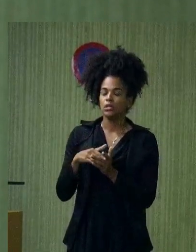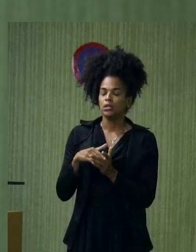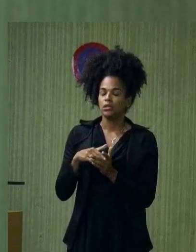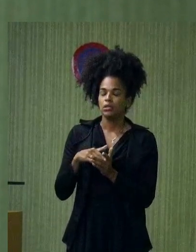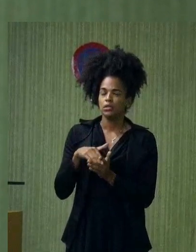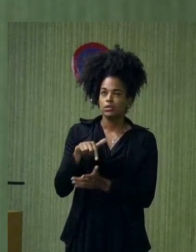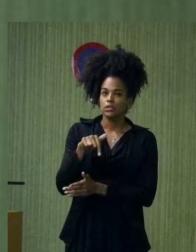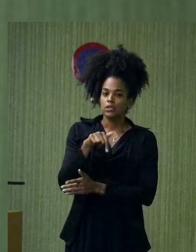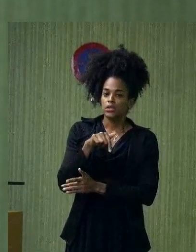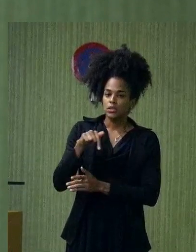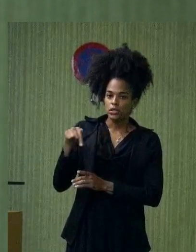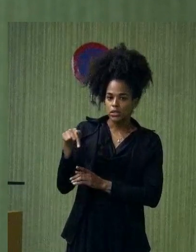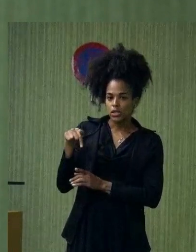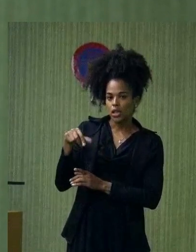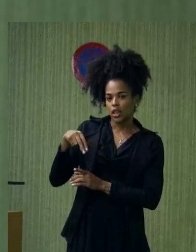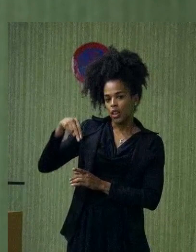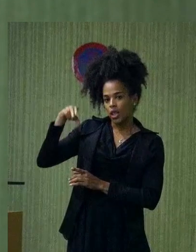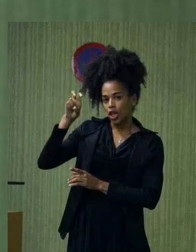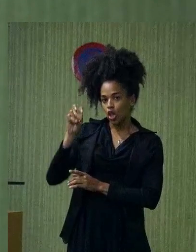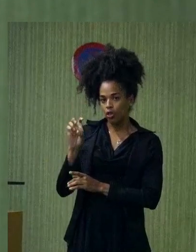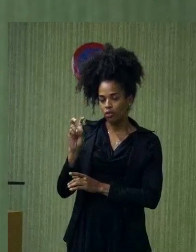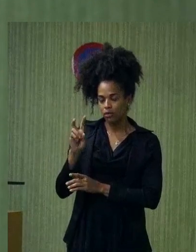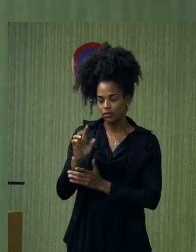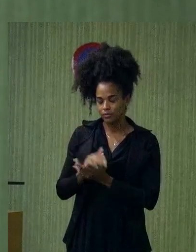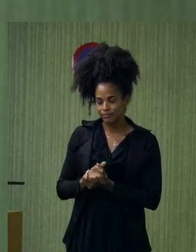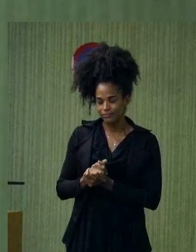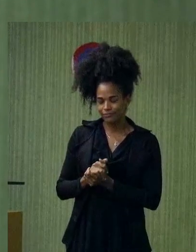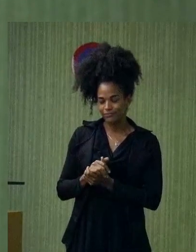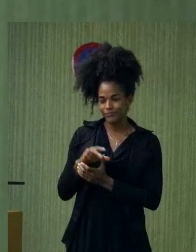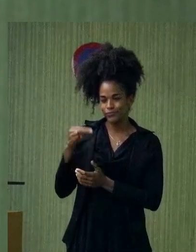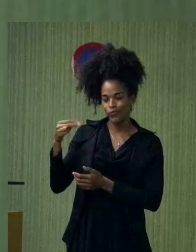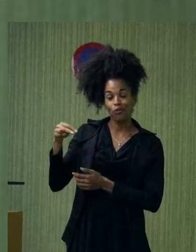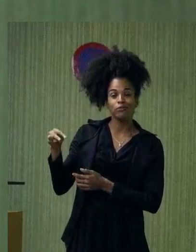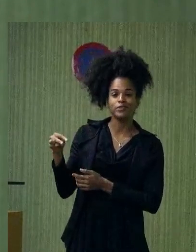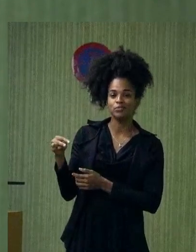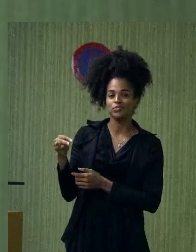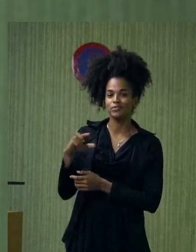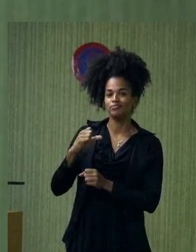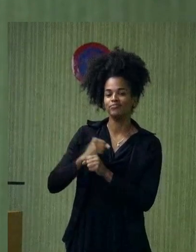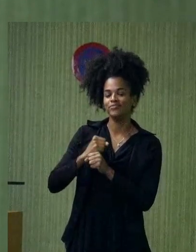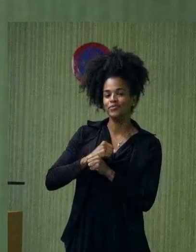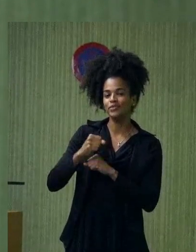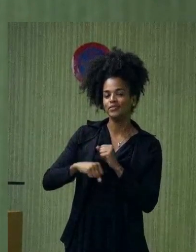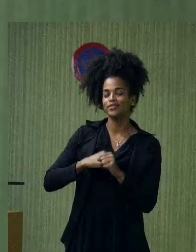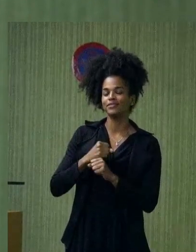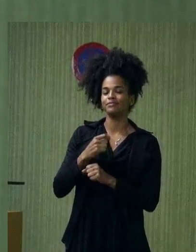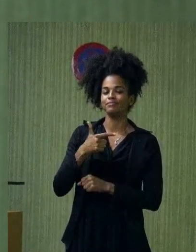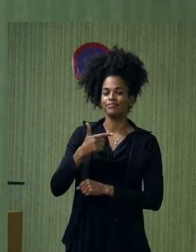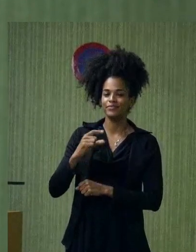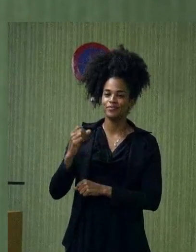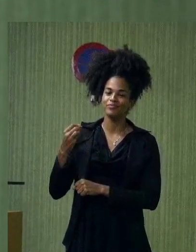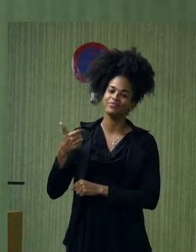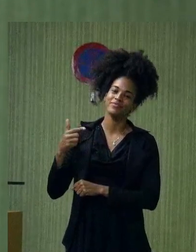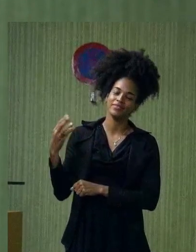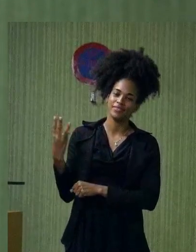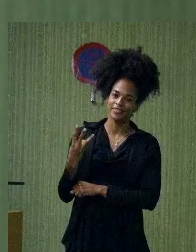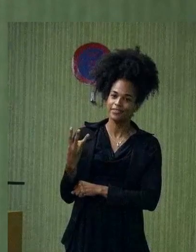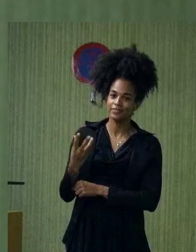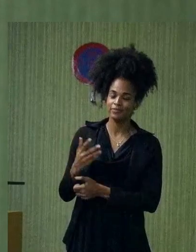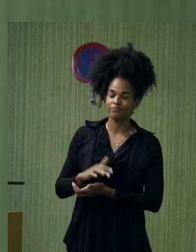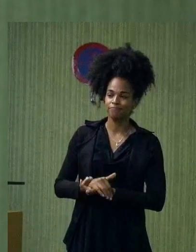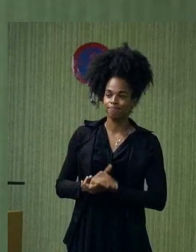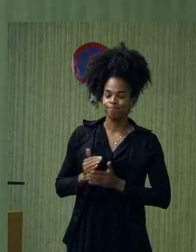observação os barcos da linha atenderão o Rio Negro até o dia 4/10 de23 os barcos de